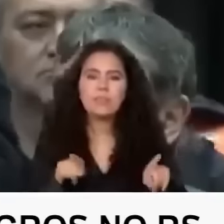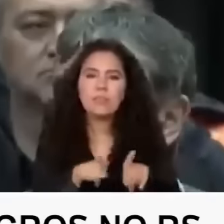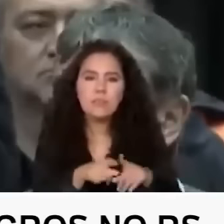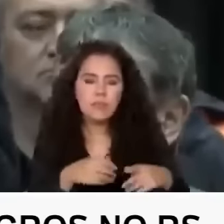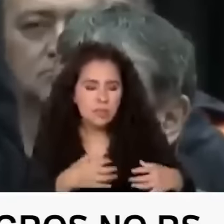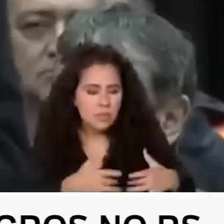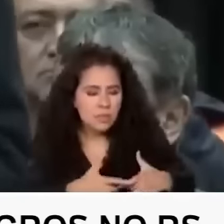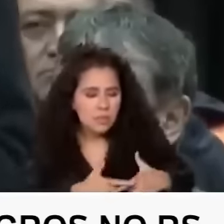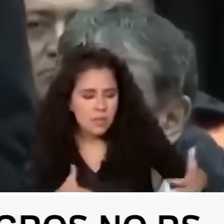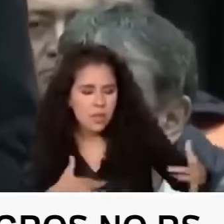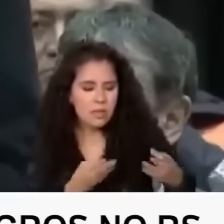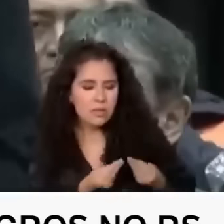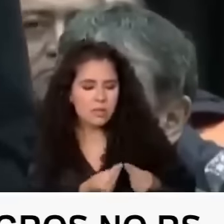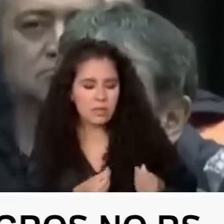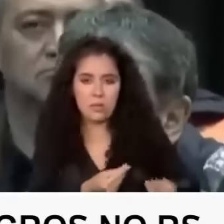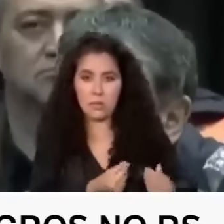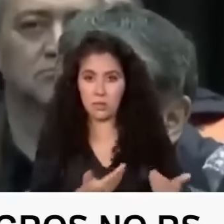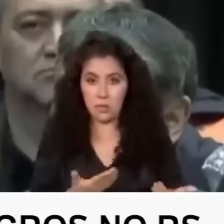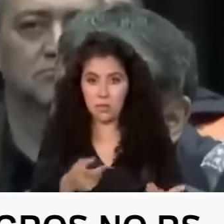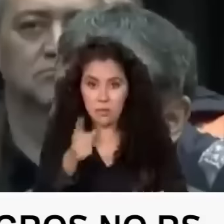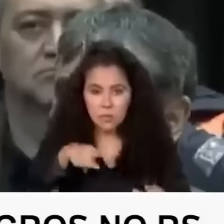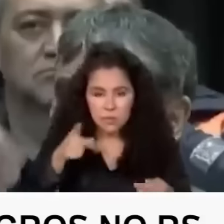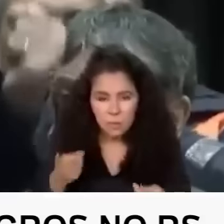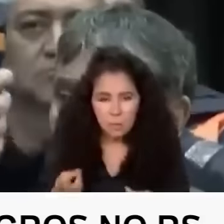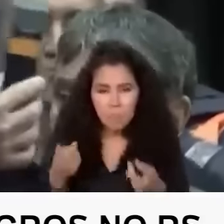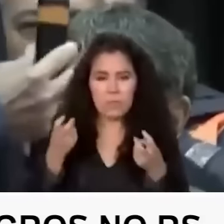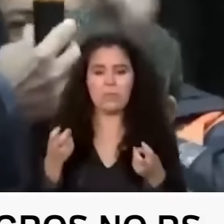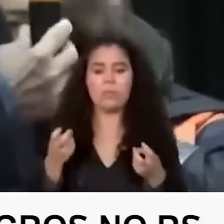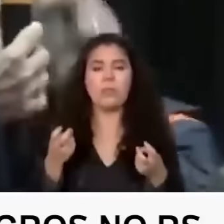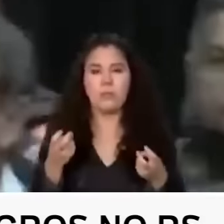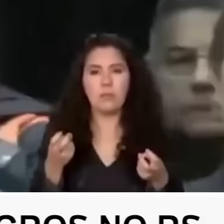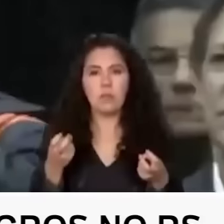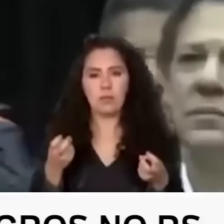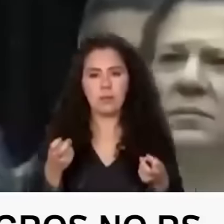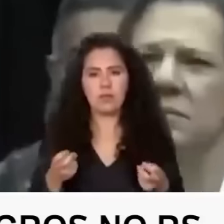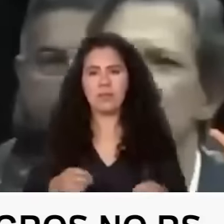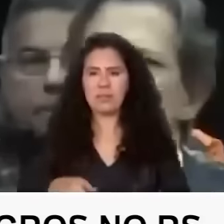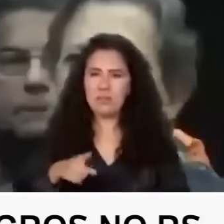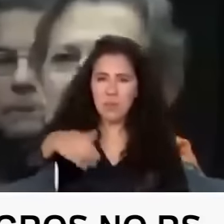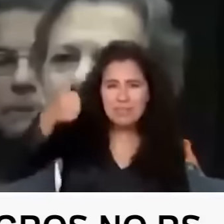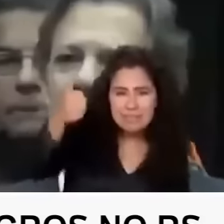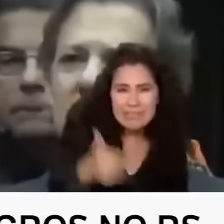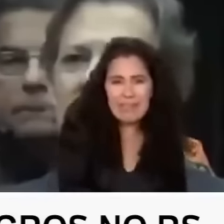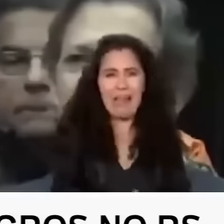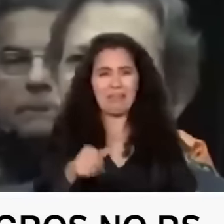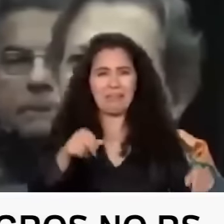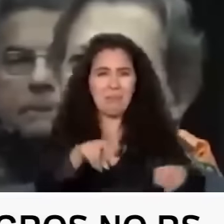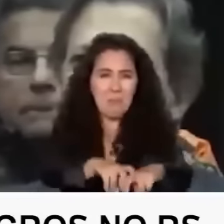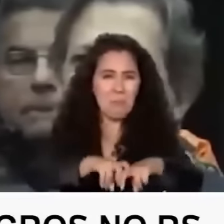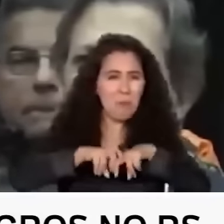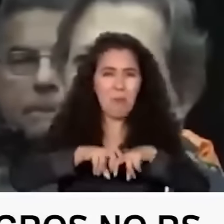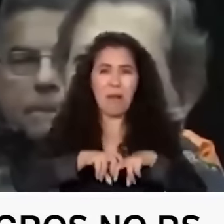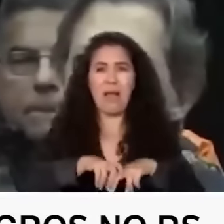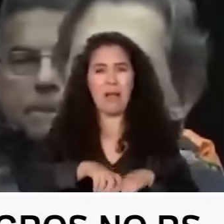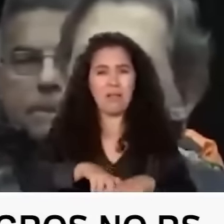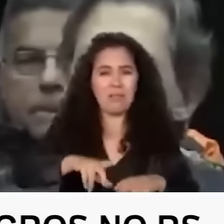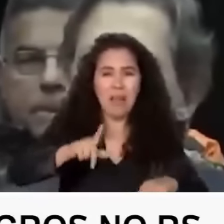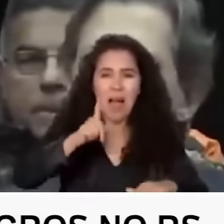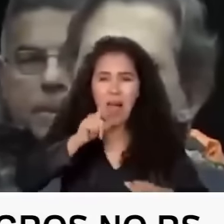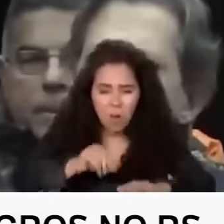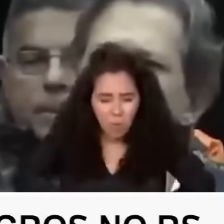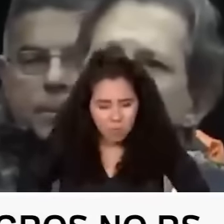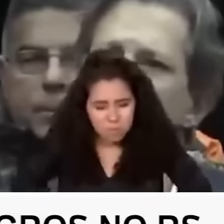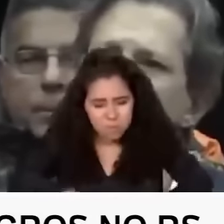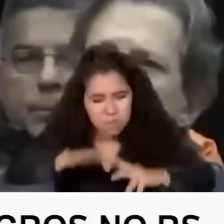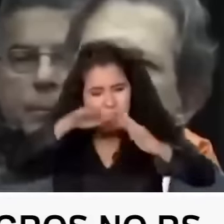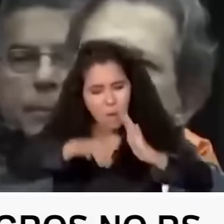e isso claro que todas as falas do Lula eh elas acabam sendo utilizadas né para um lado pro outro lado